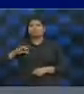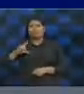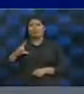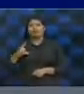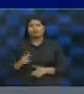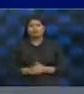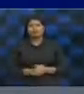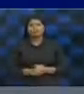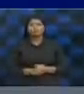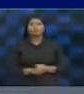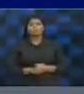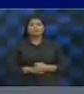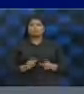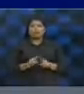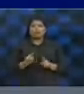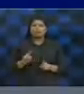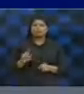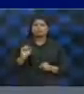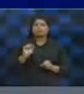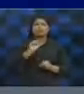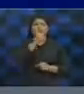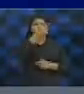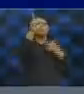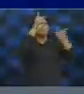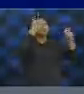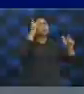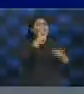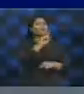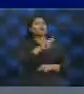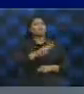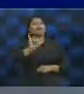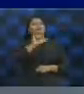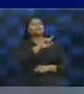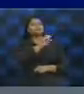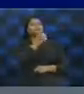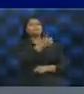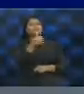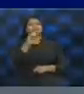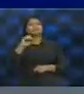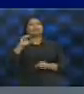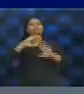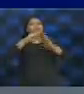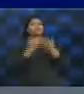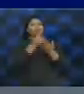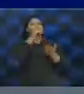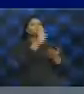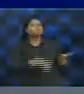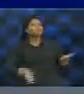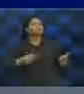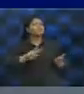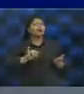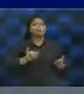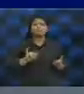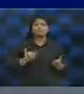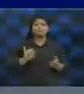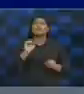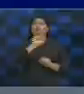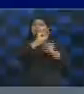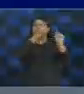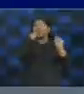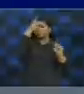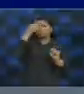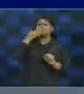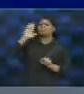fazer 110 creches. Foi você na campanha passada. Você não sabia que não cabia no orçamento? A sua experiência naquela época não